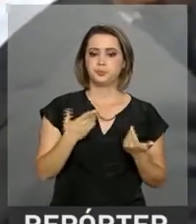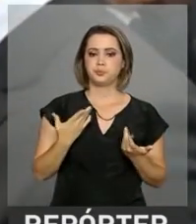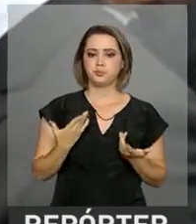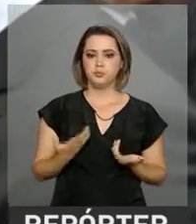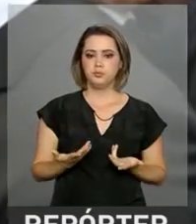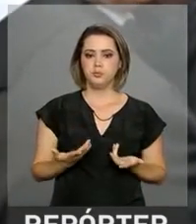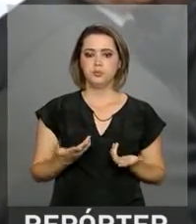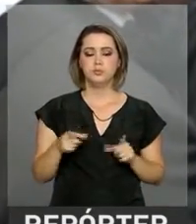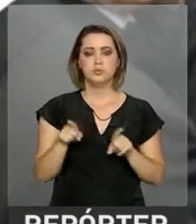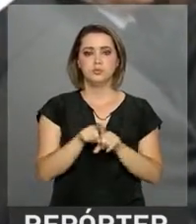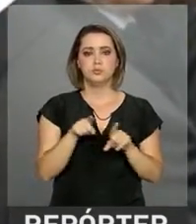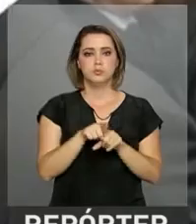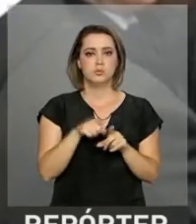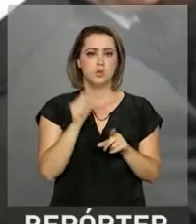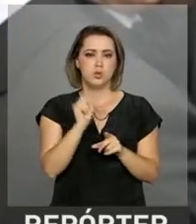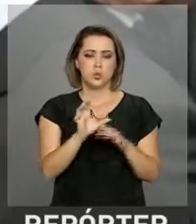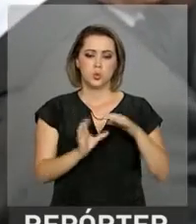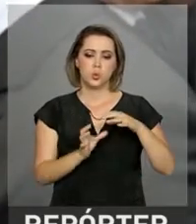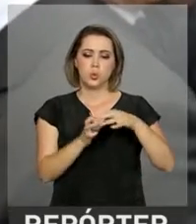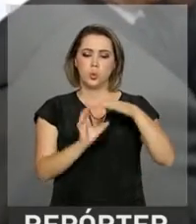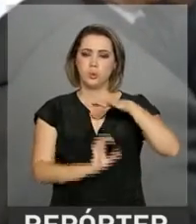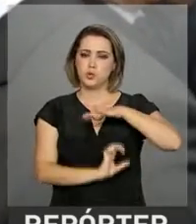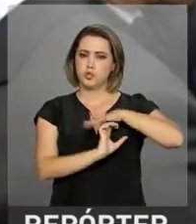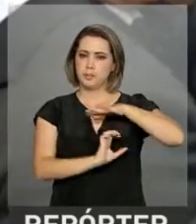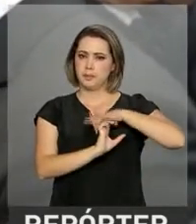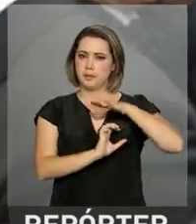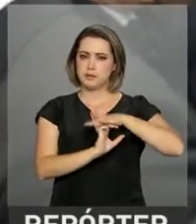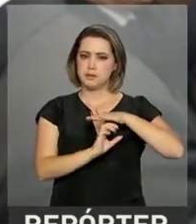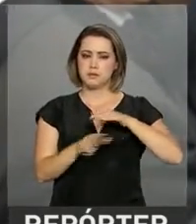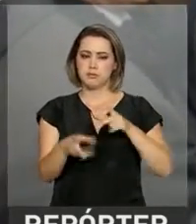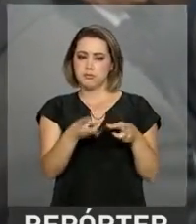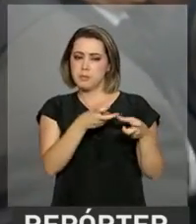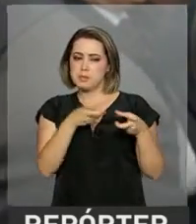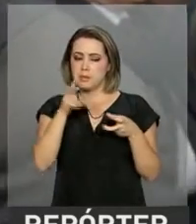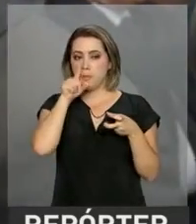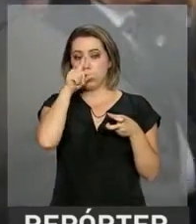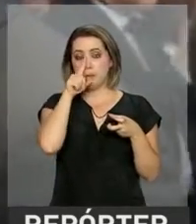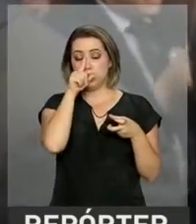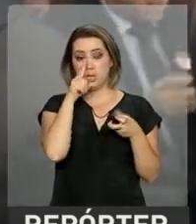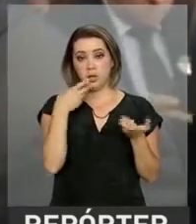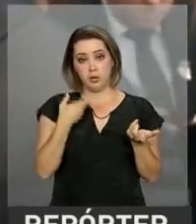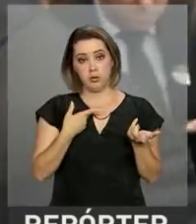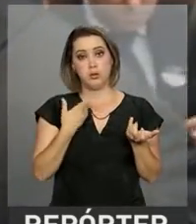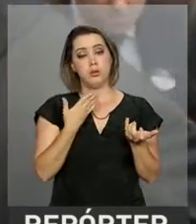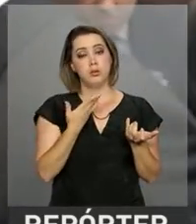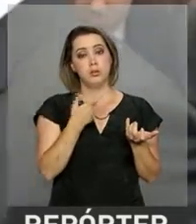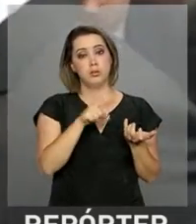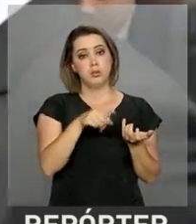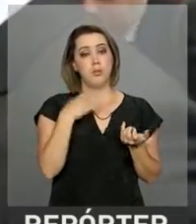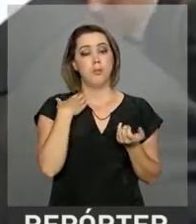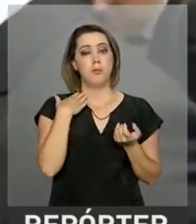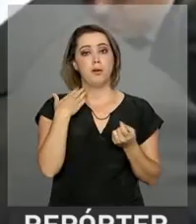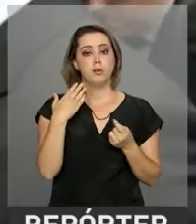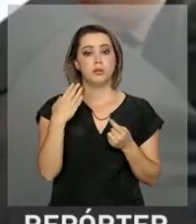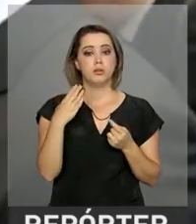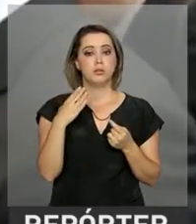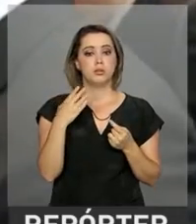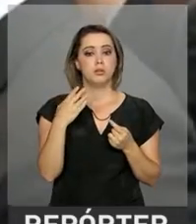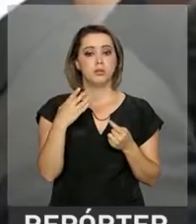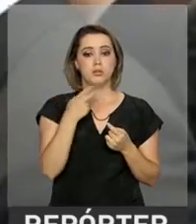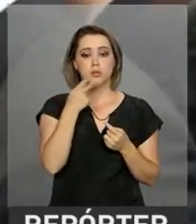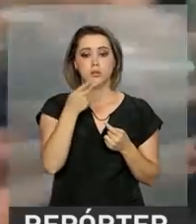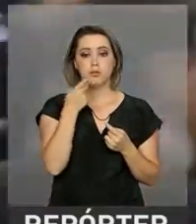no rating de uma agência importante de risco, que é a Moody's, que o Brasil sai do patamar